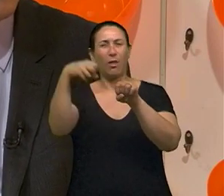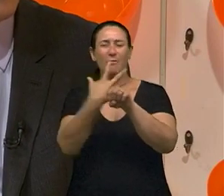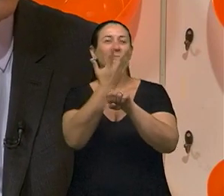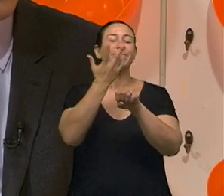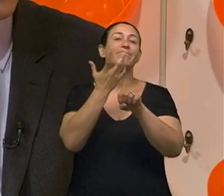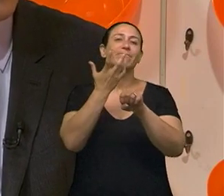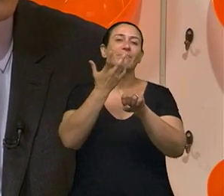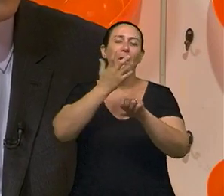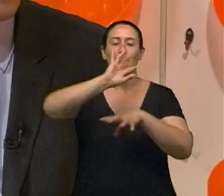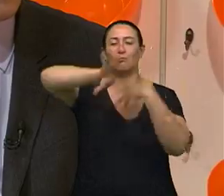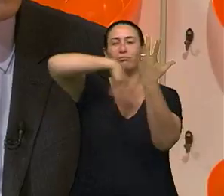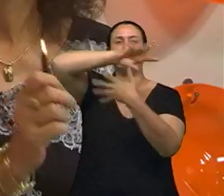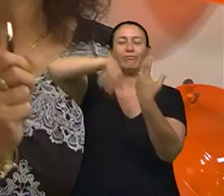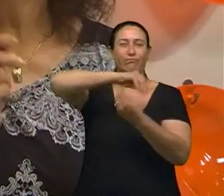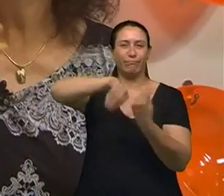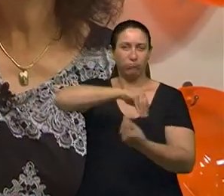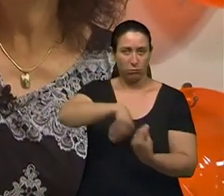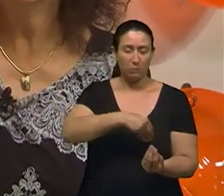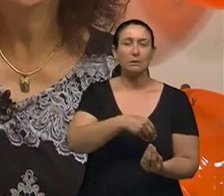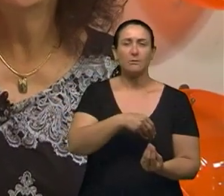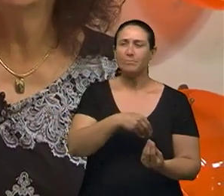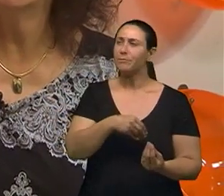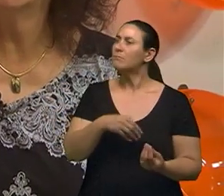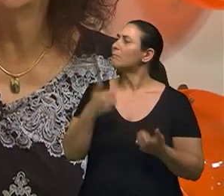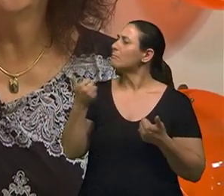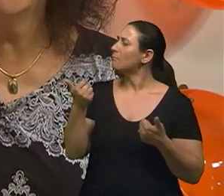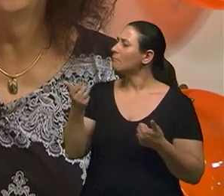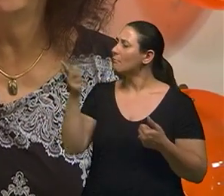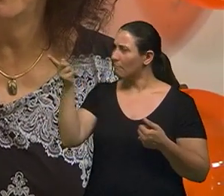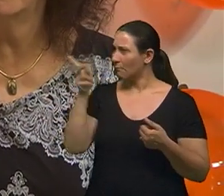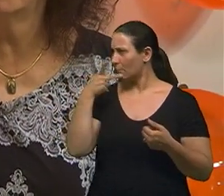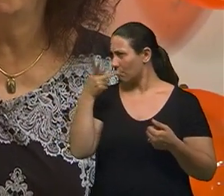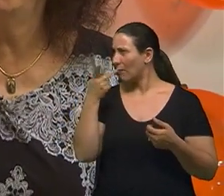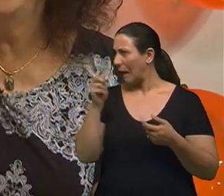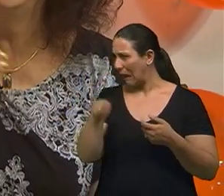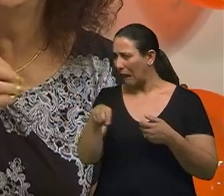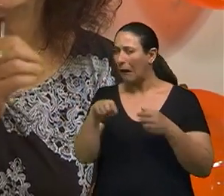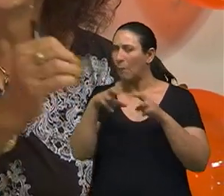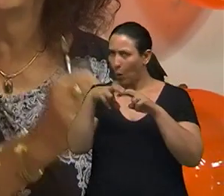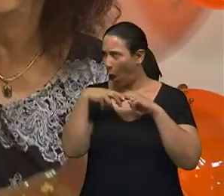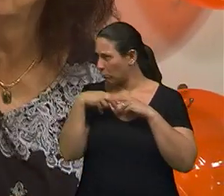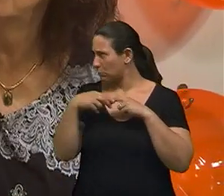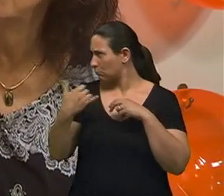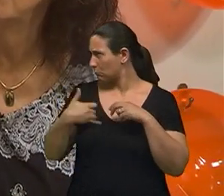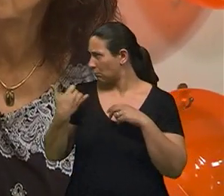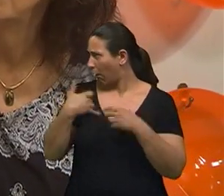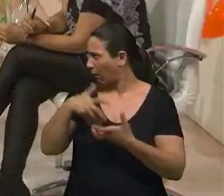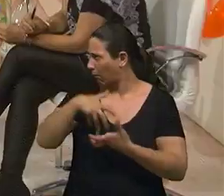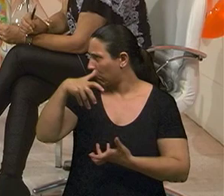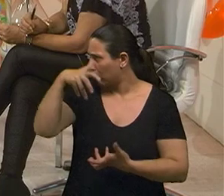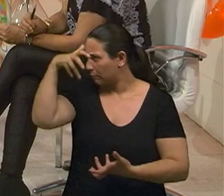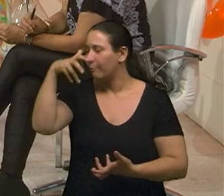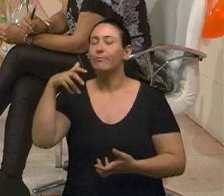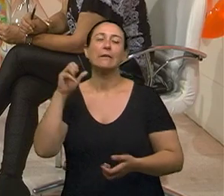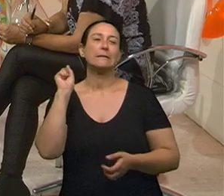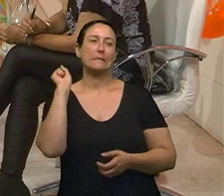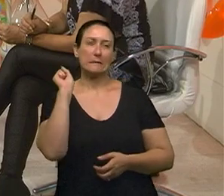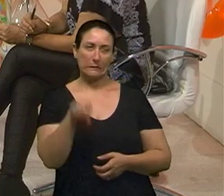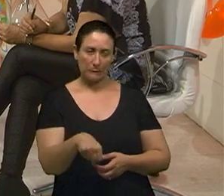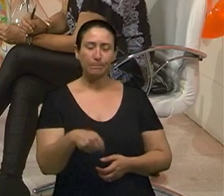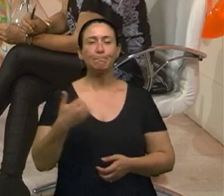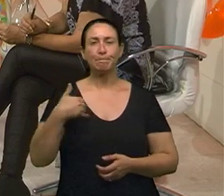para para para fora da horta Claro esse enfraquecimento Doutor tem a ver com o envelhecimento tem